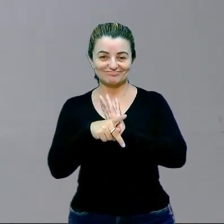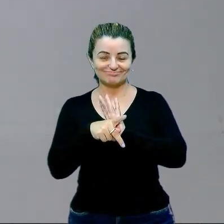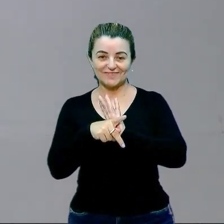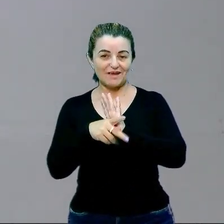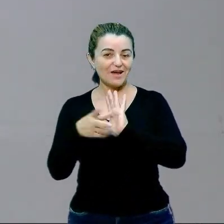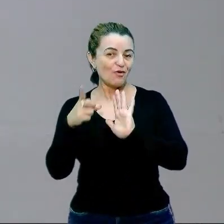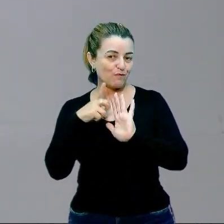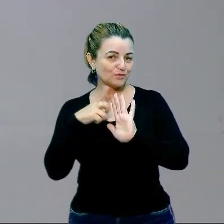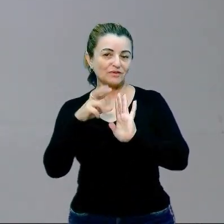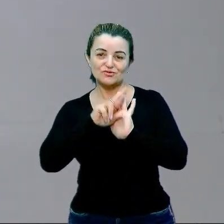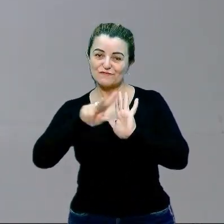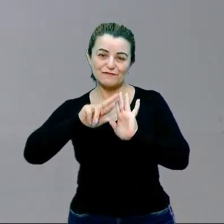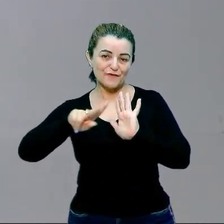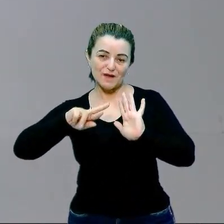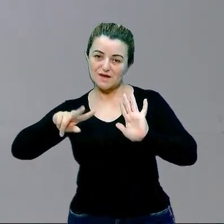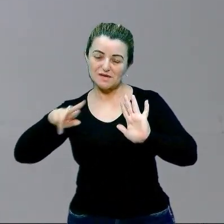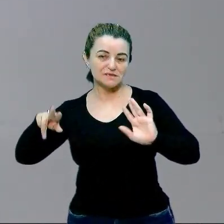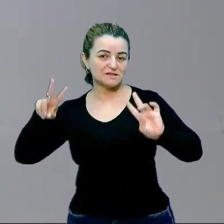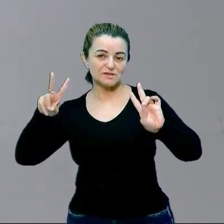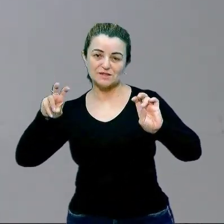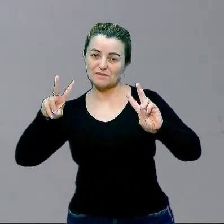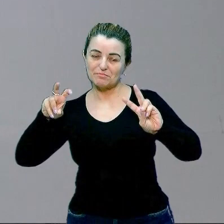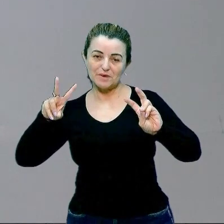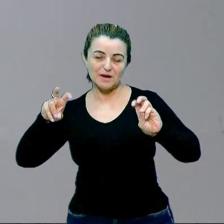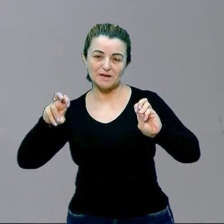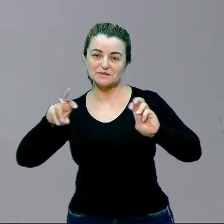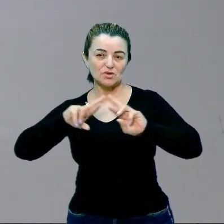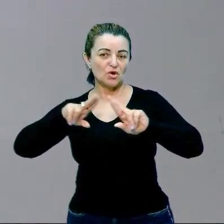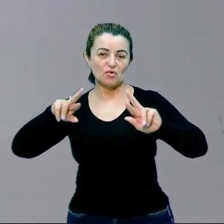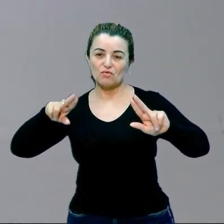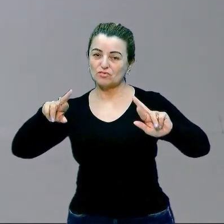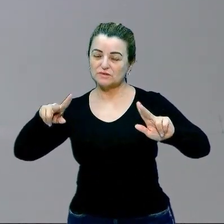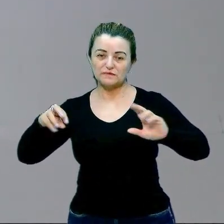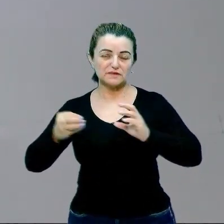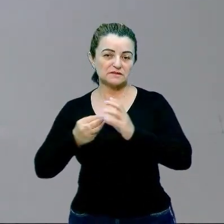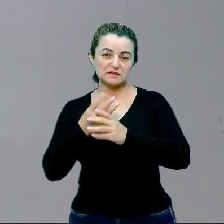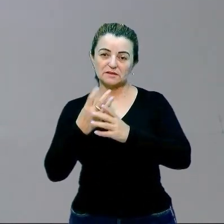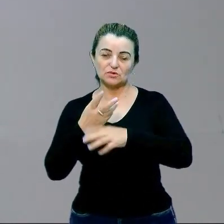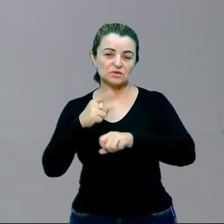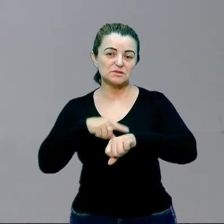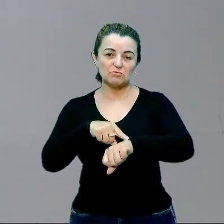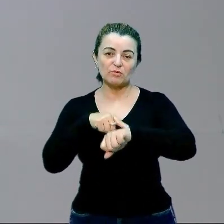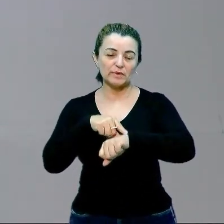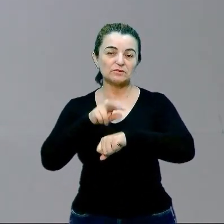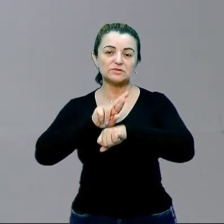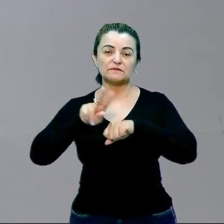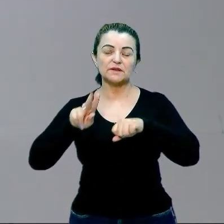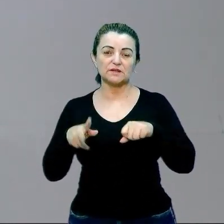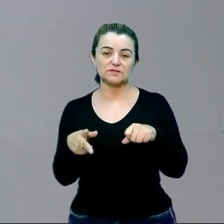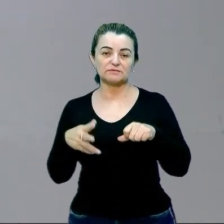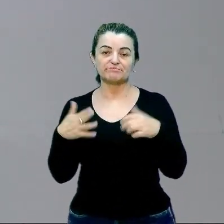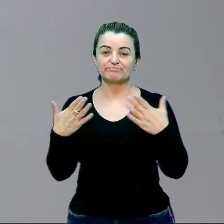ter diversas temáticas que são abordadas por diversos autores em momentos diferentes, tá?